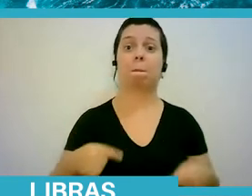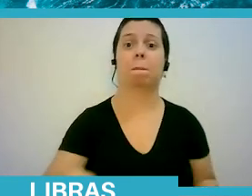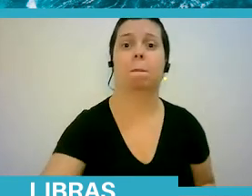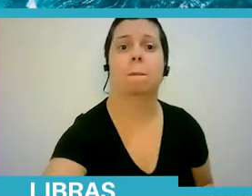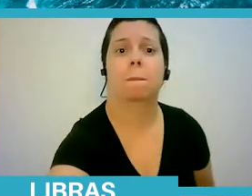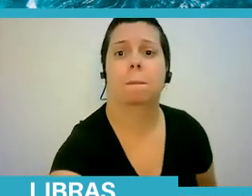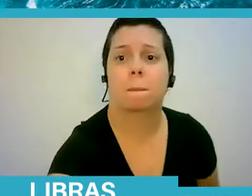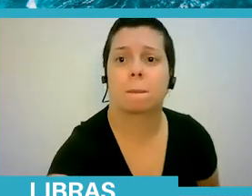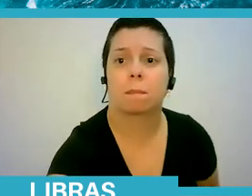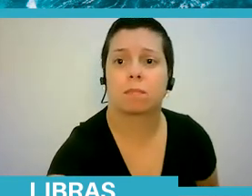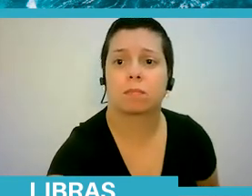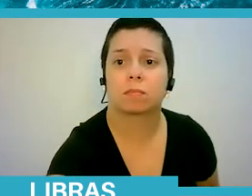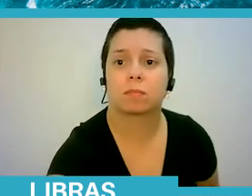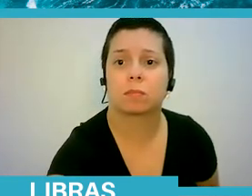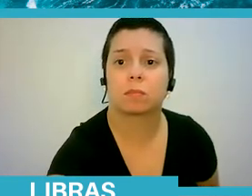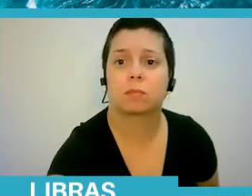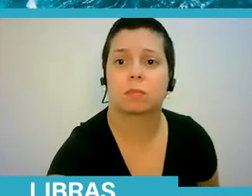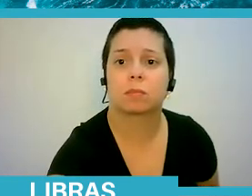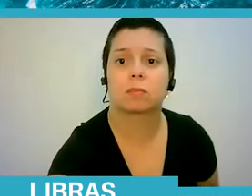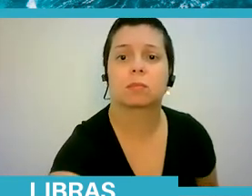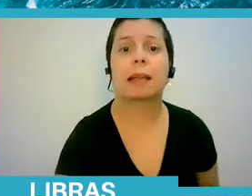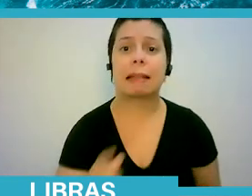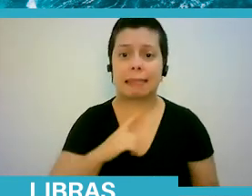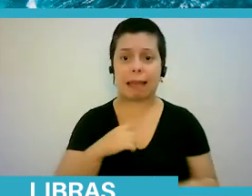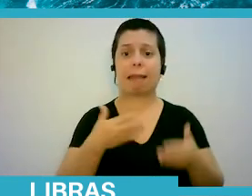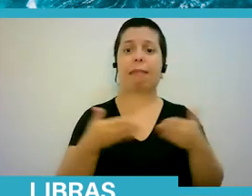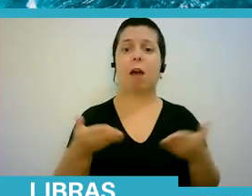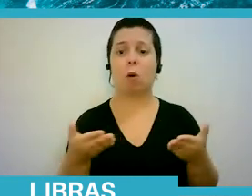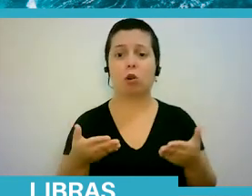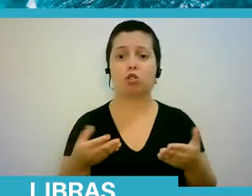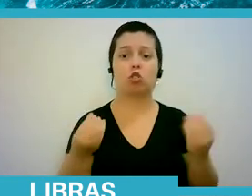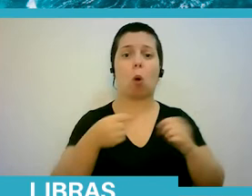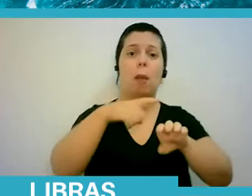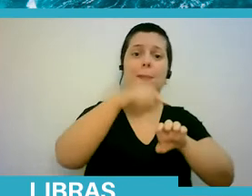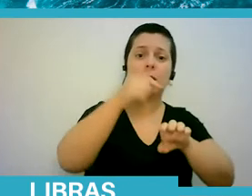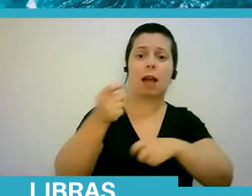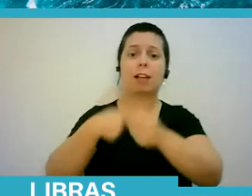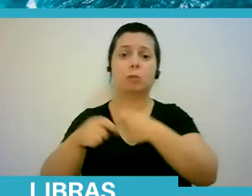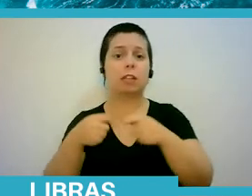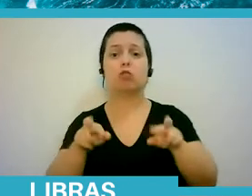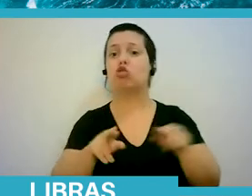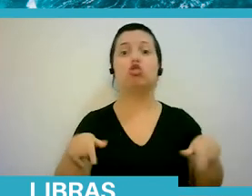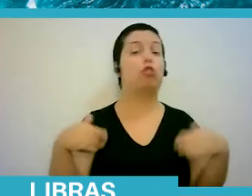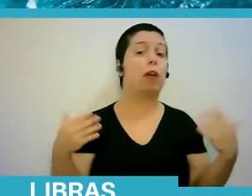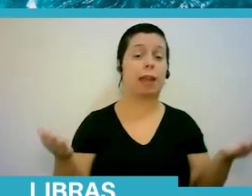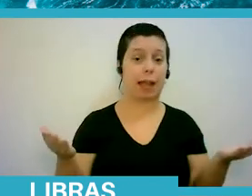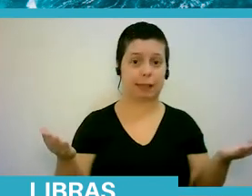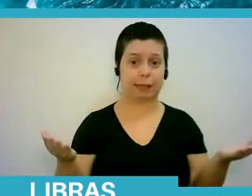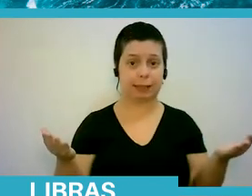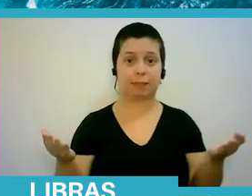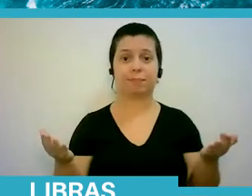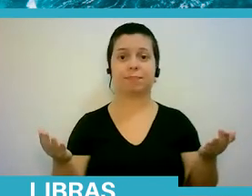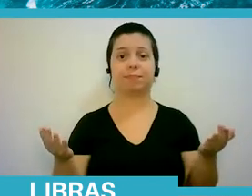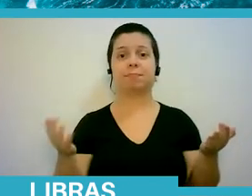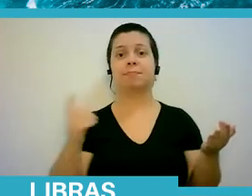com a administração. Existe ainda várias definições de empreendedorismo que diferencia